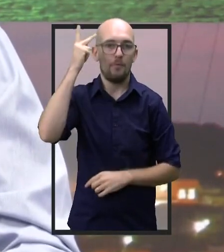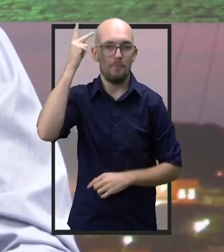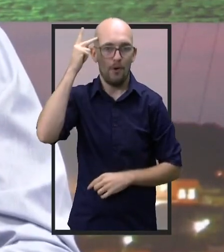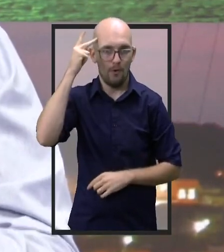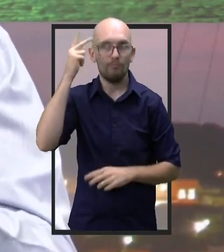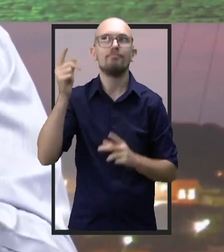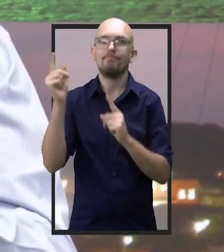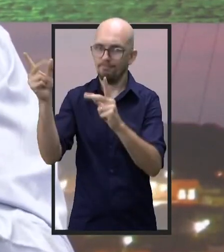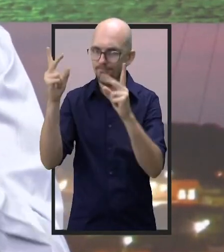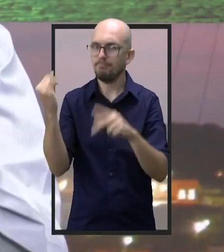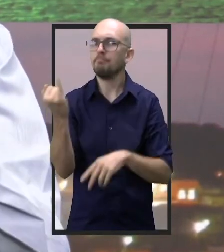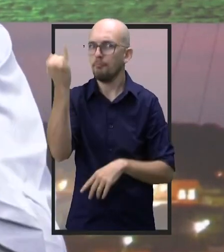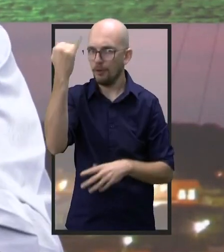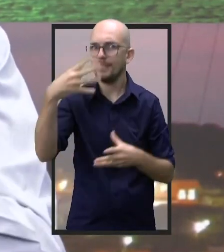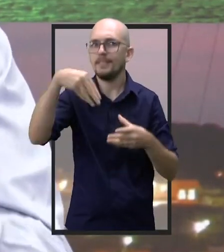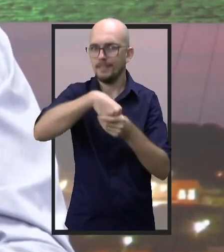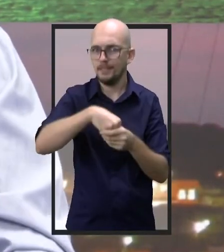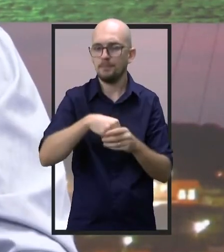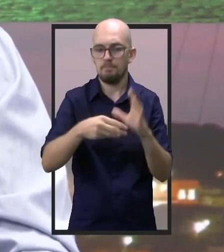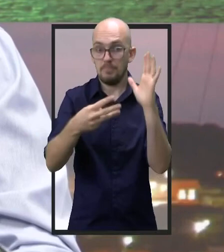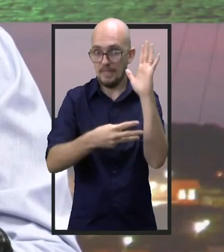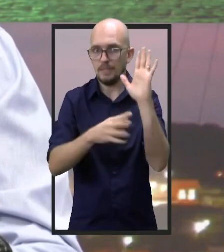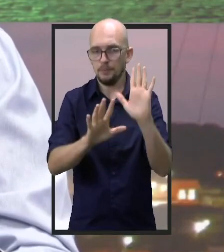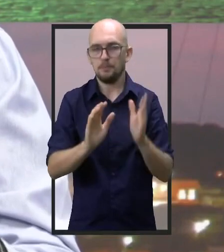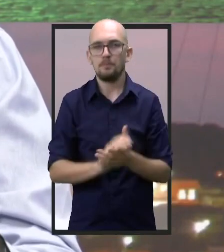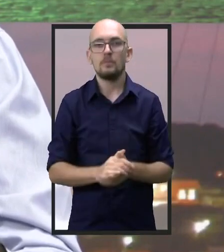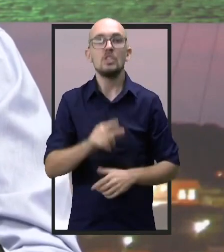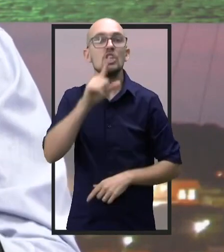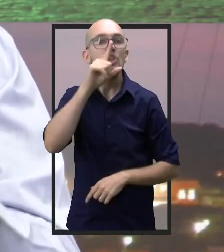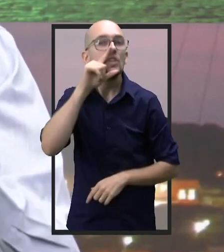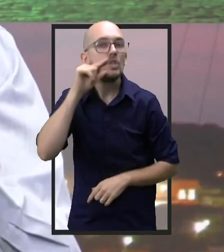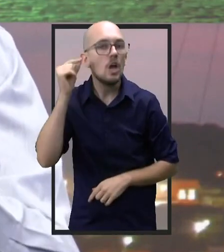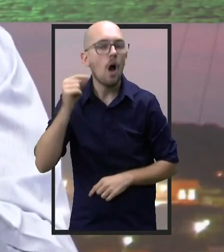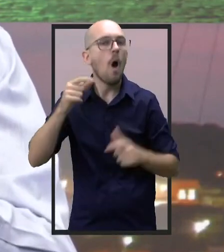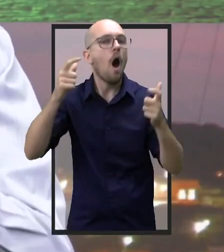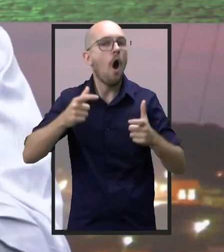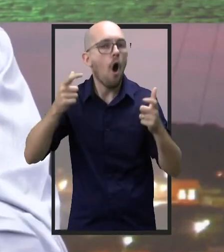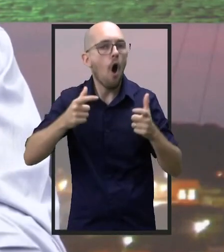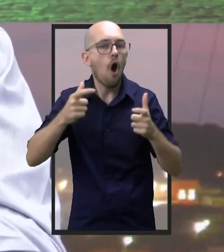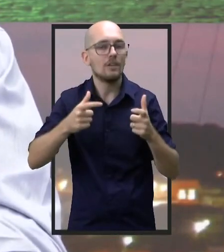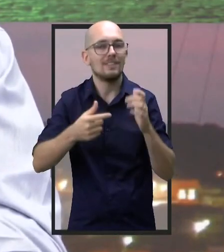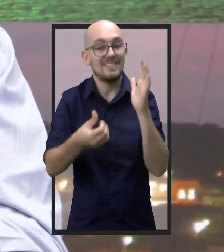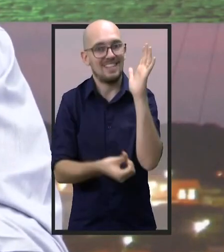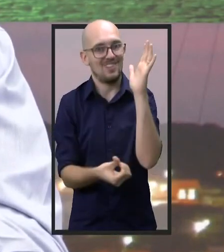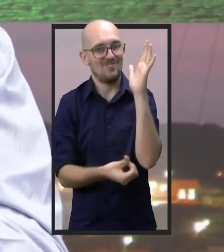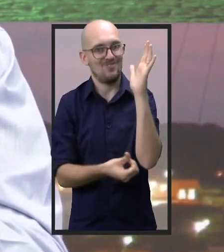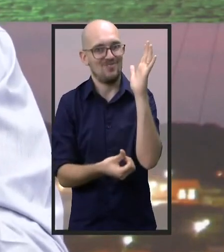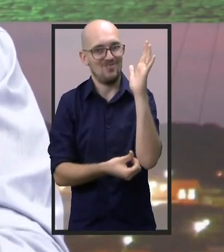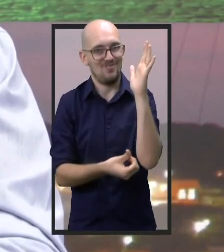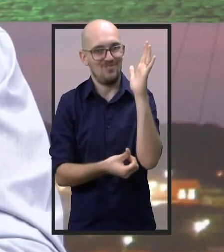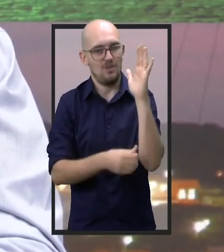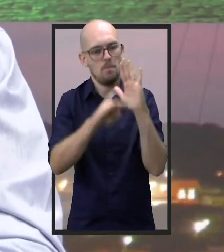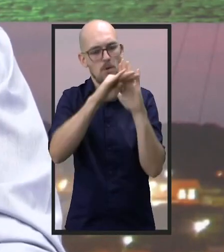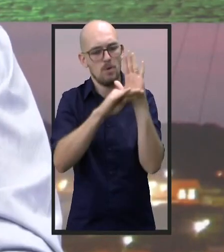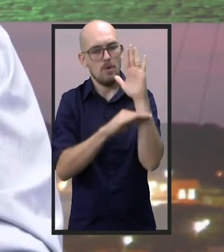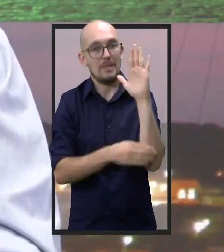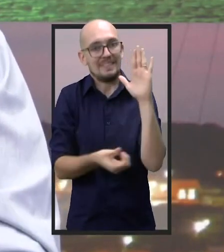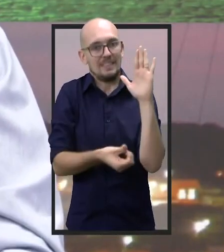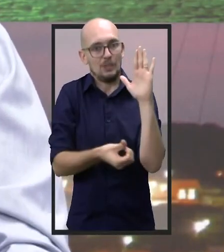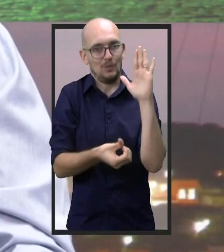Paulo está no contexto? Está, 3º. Já o nos 40 está no contexto? Está, é o 6º. Estamos na